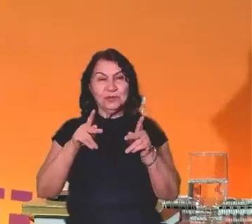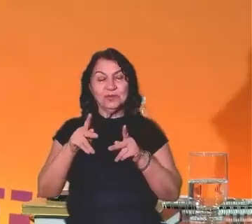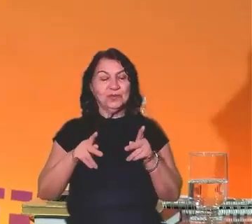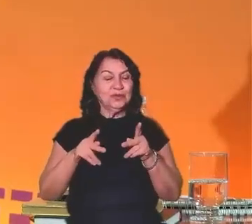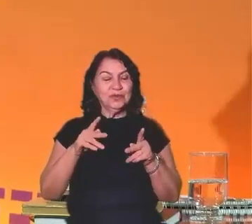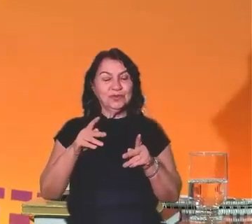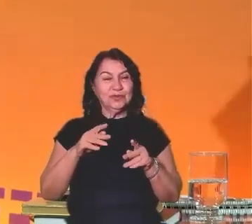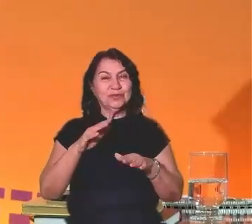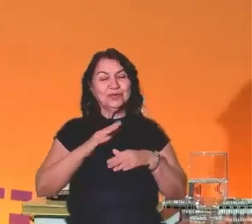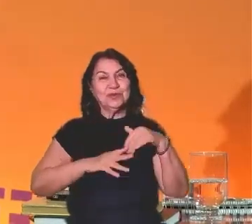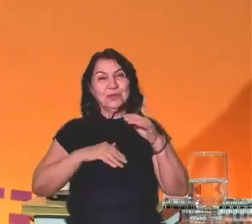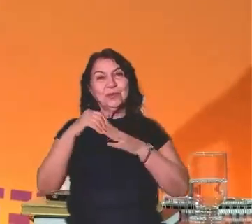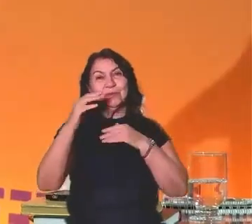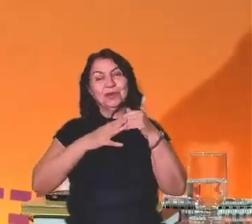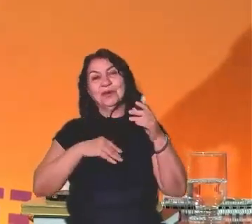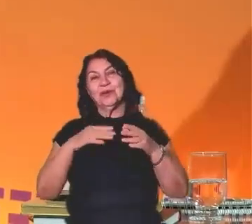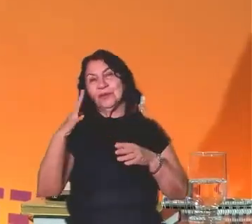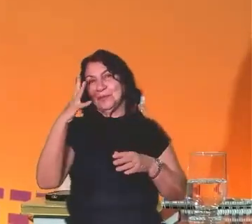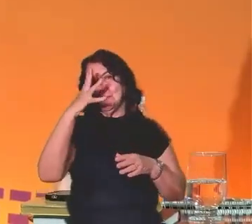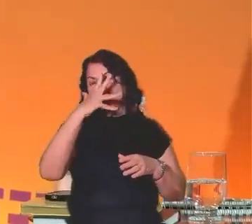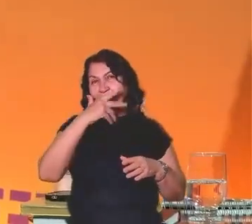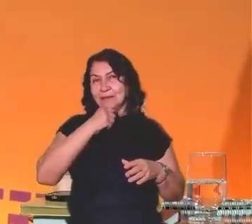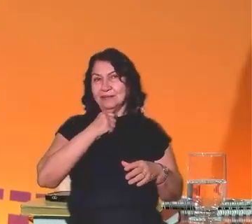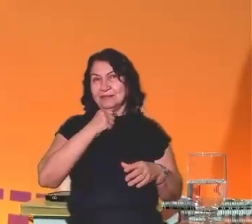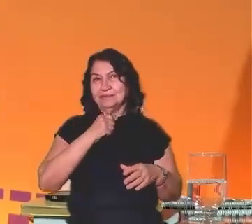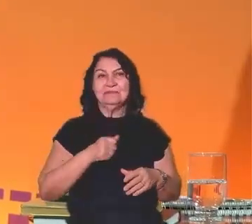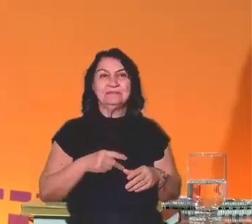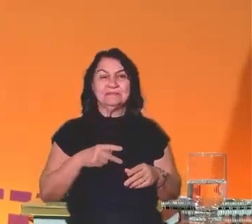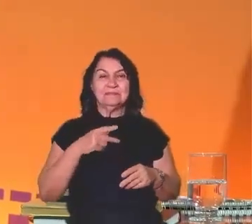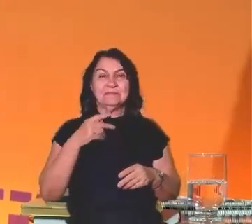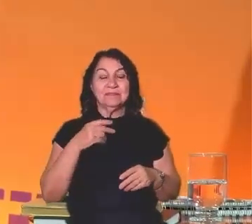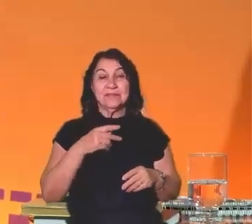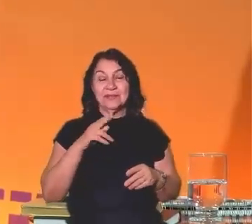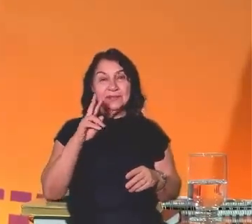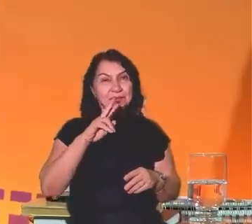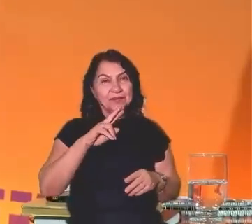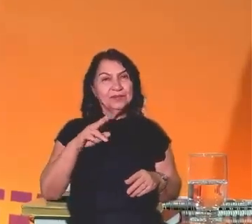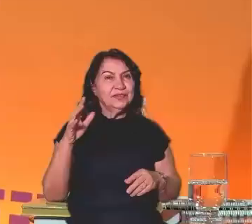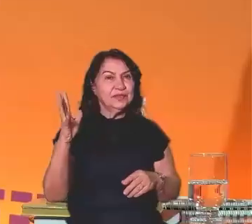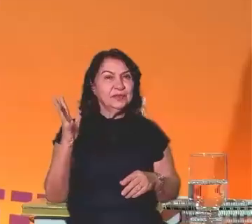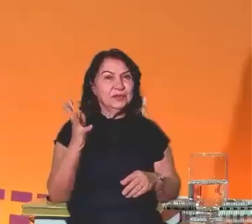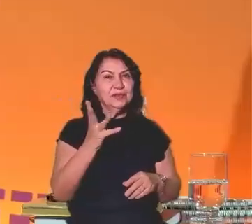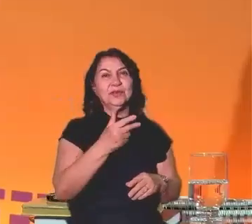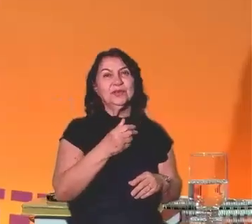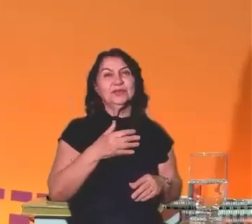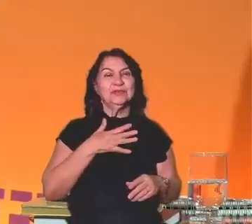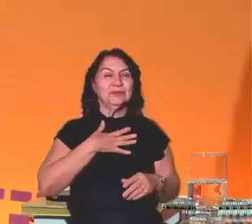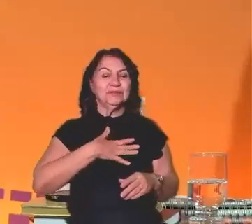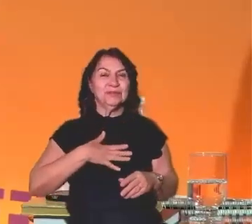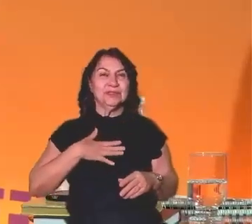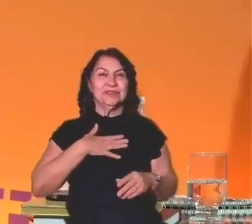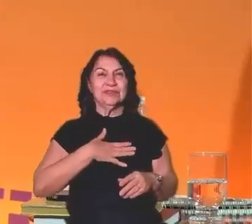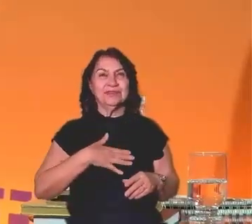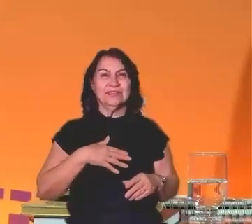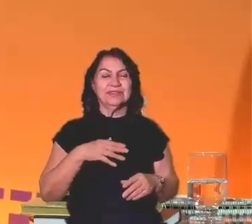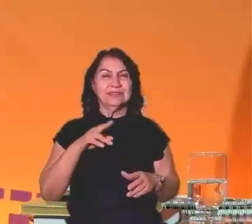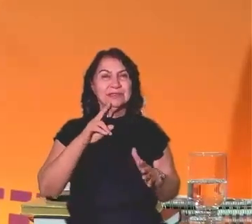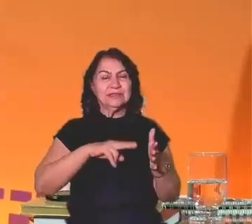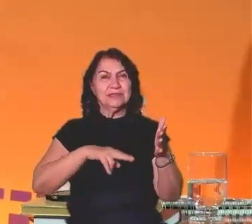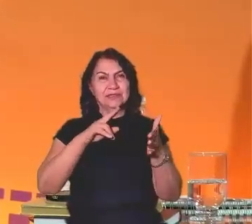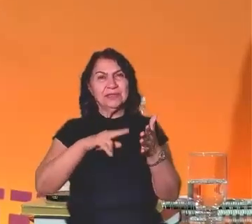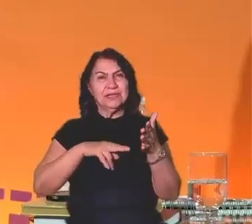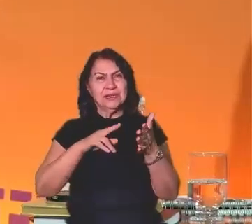concordo com ela, assim, nunca li todas, mas de todas que conheço, é a que eu mais gosto, assim, tinha lido